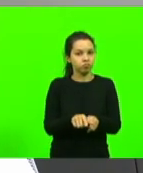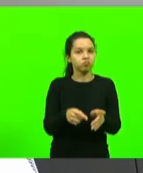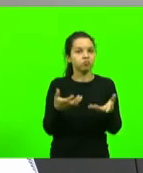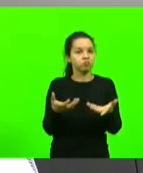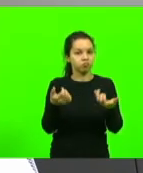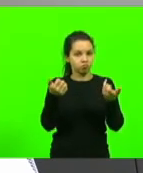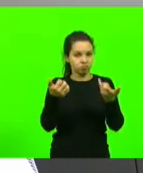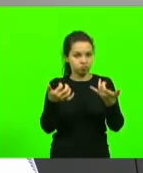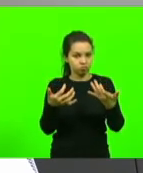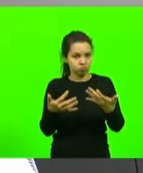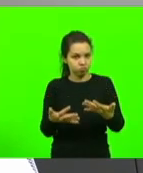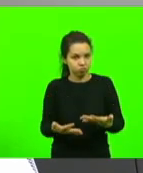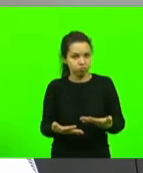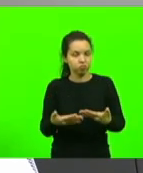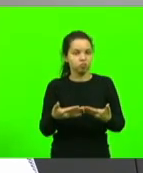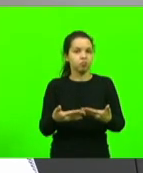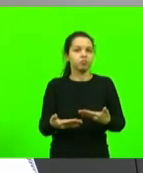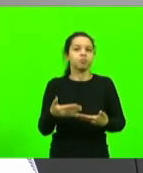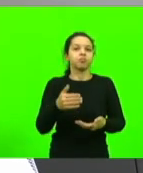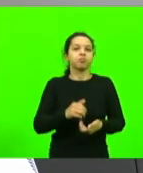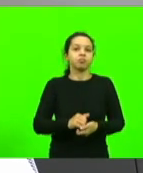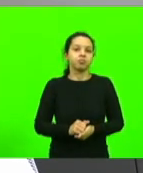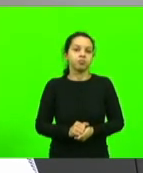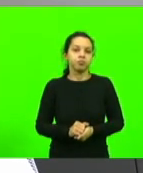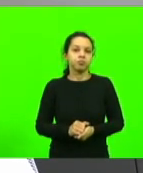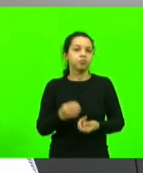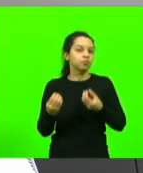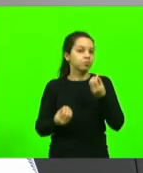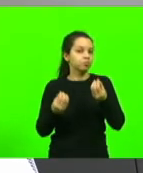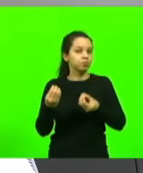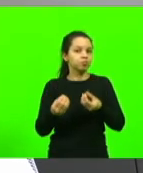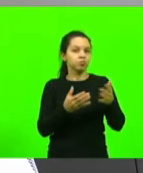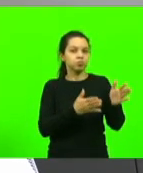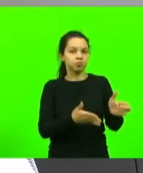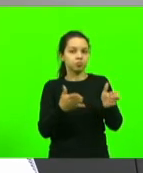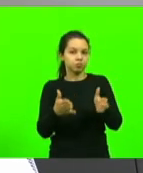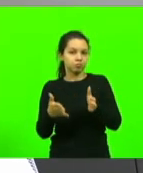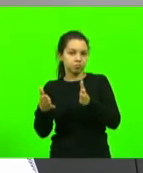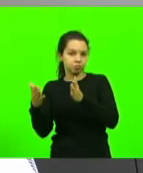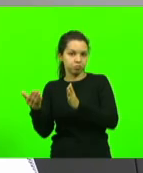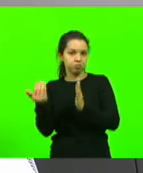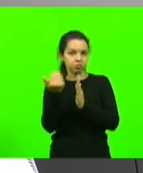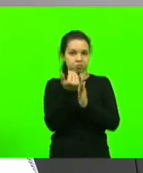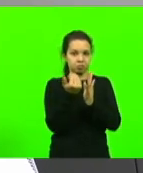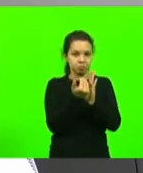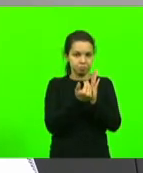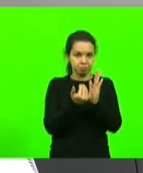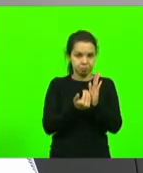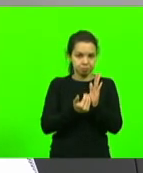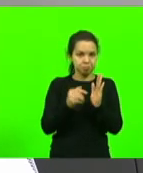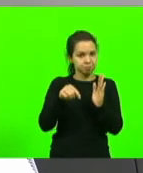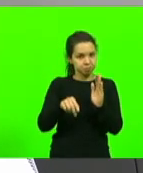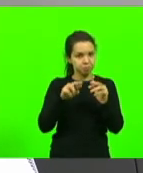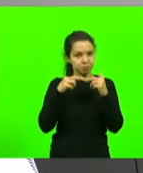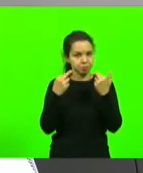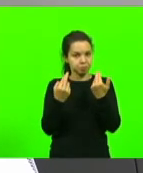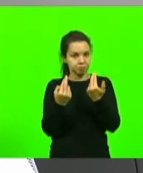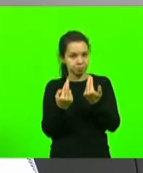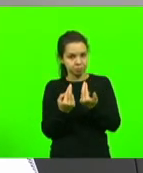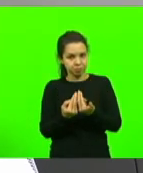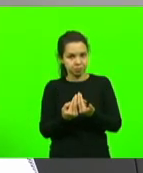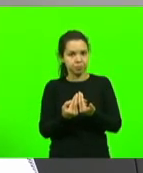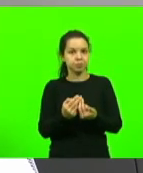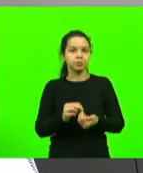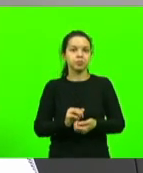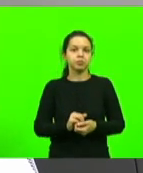além dessa introdução à dinâmica da organização da programação desta audiência as duas primeiras